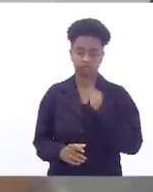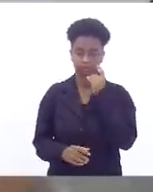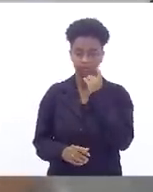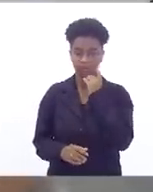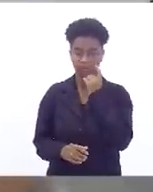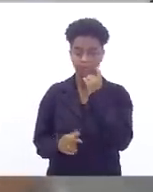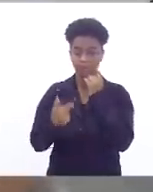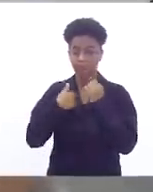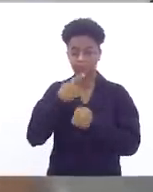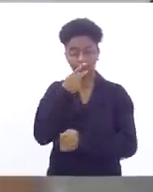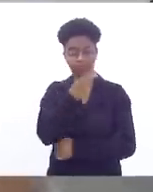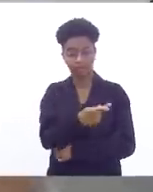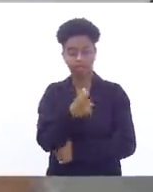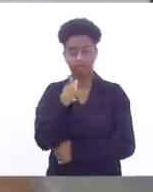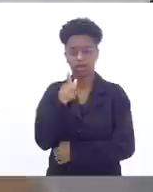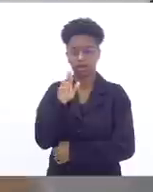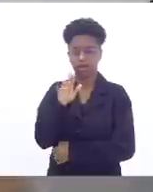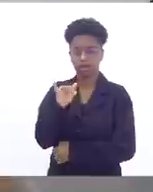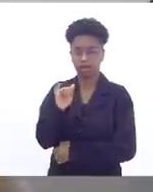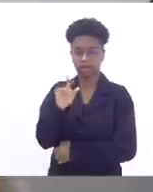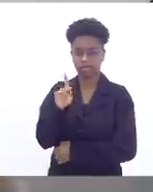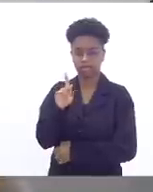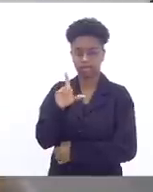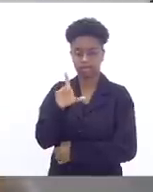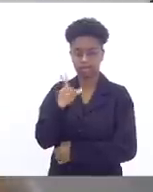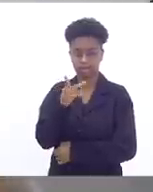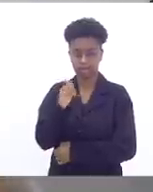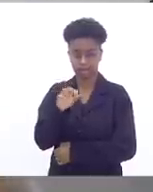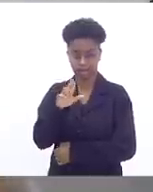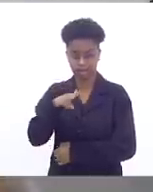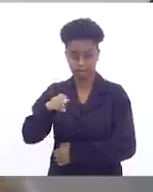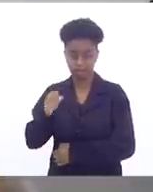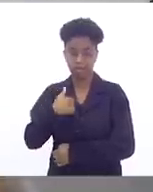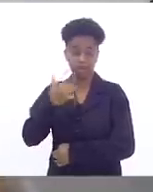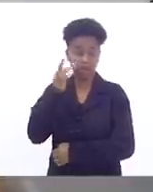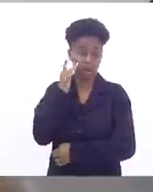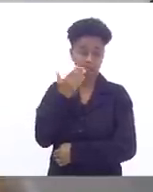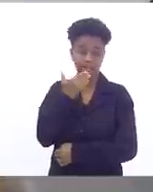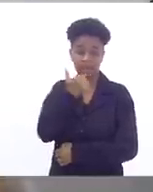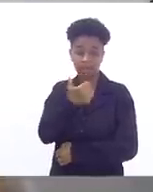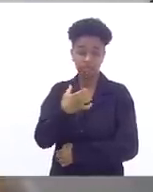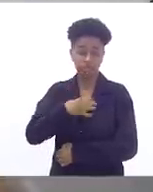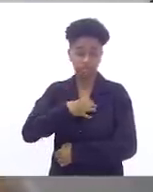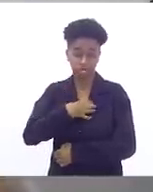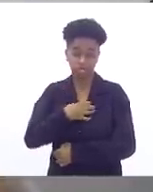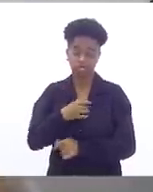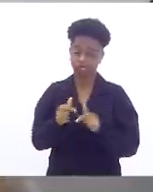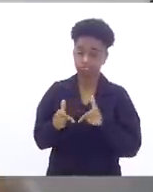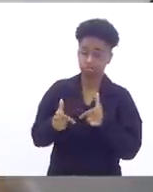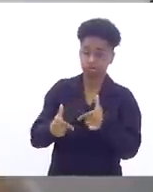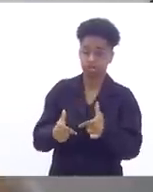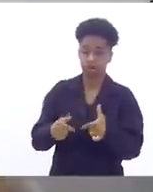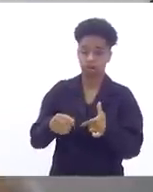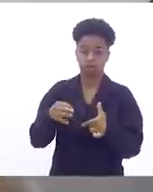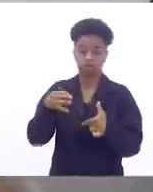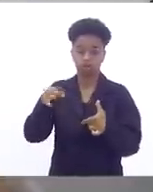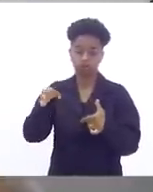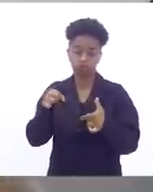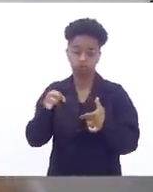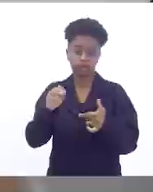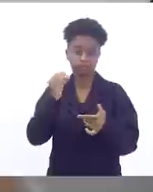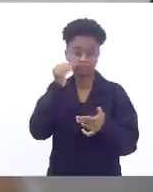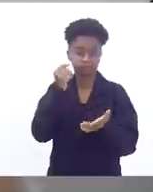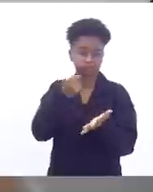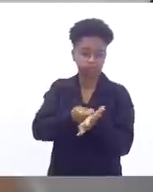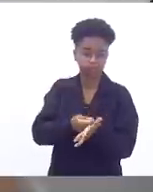com Guilherme que eu acho que a melhor maneira de lidar com o sistema de folha de pagamento e